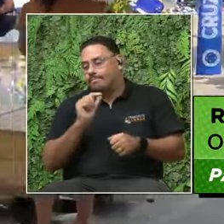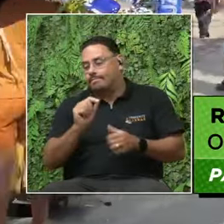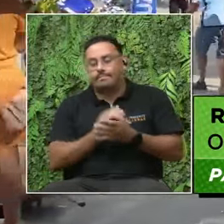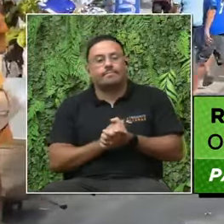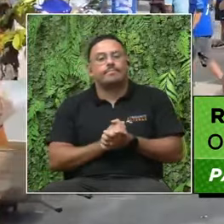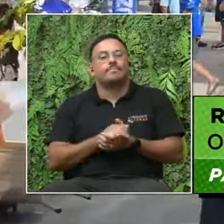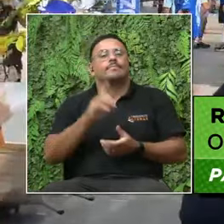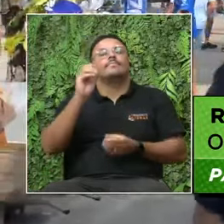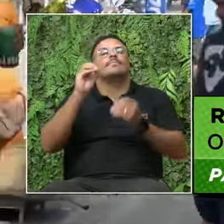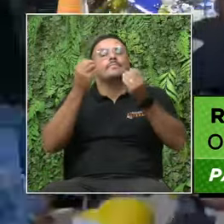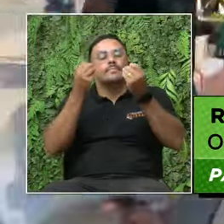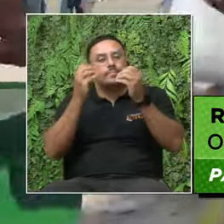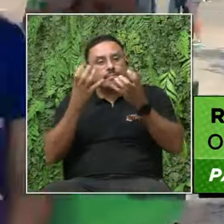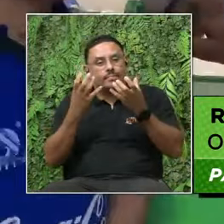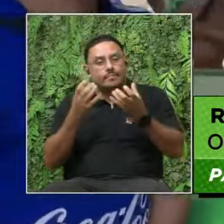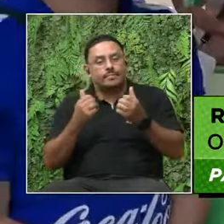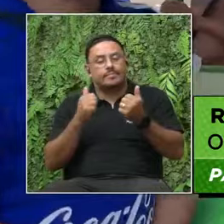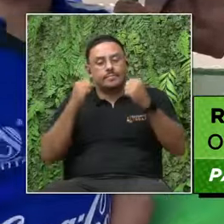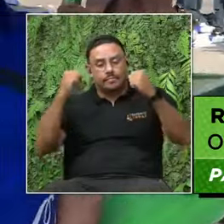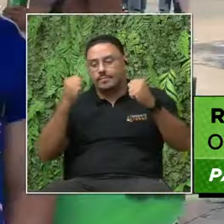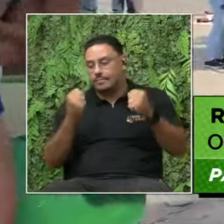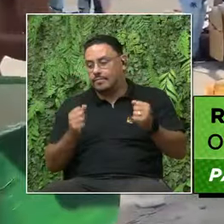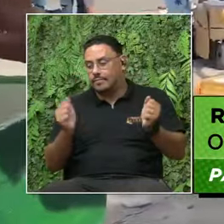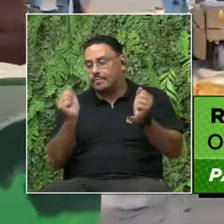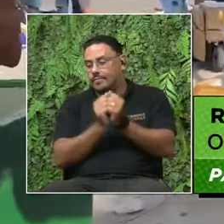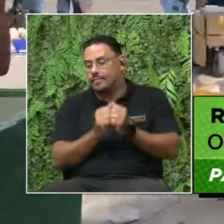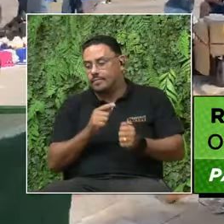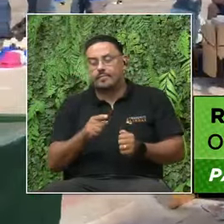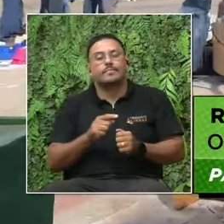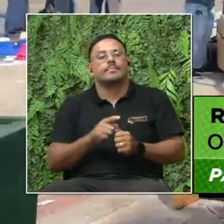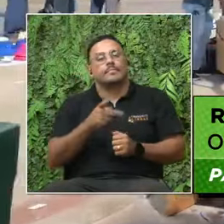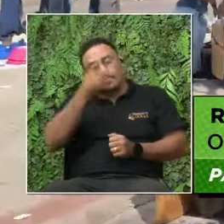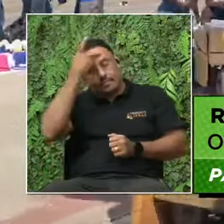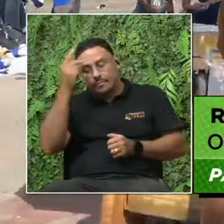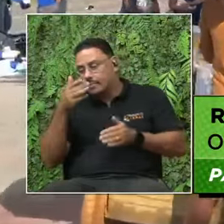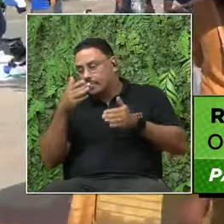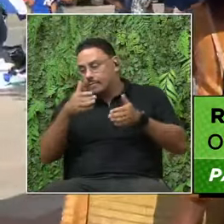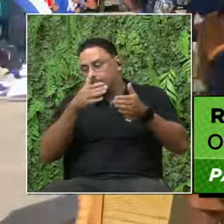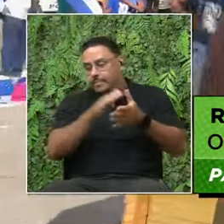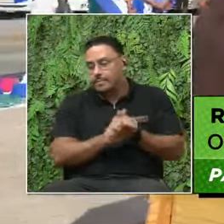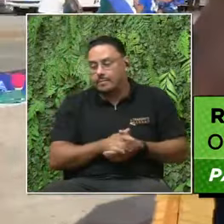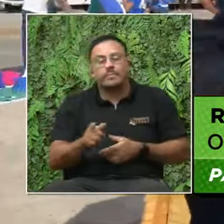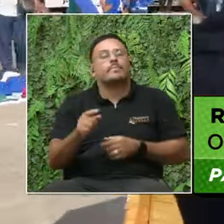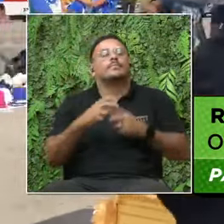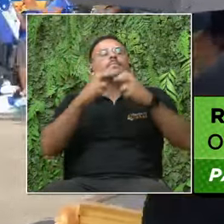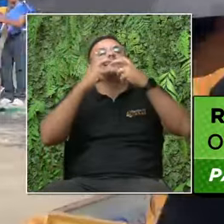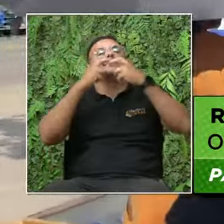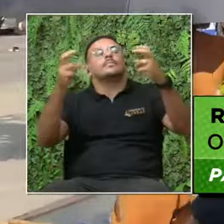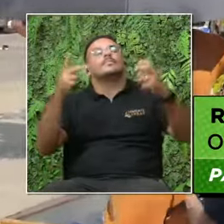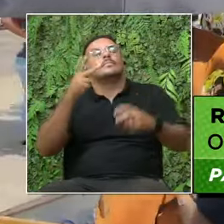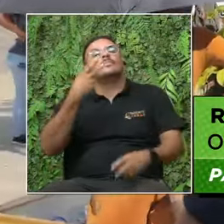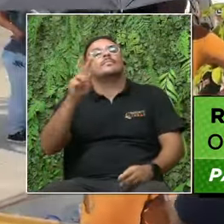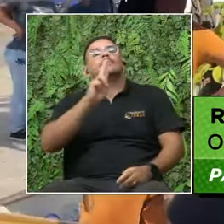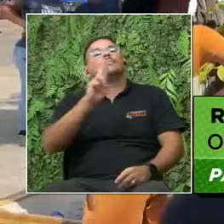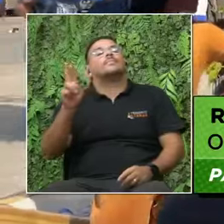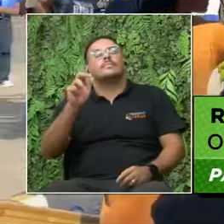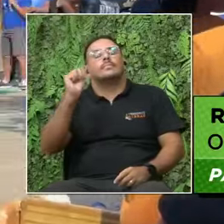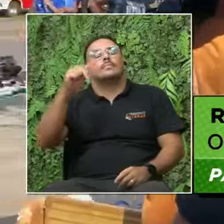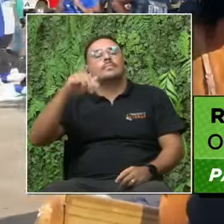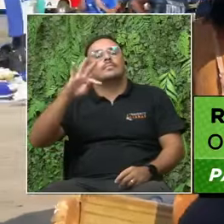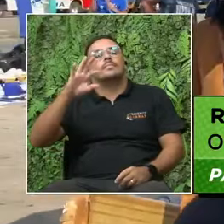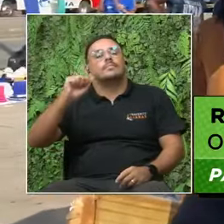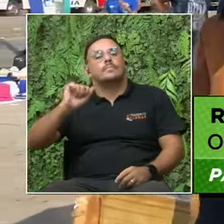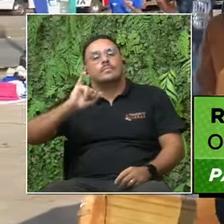que mas se Deus quiser Estamos torcendo por você estamos aqui pessoal o povo chegando tudo bom meu amigo Solte a tua voz qual o seu nomeo bom Antônio do